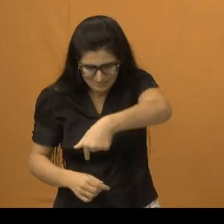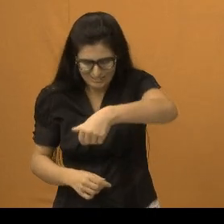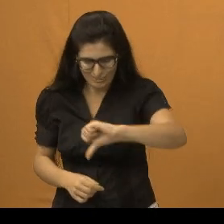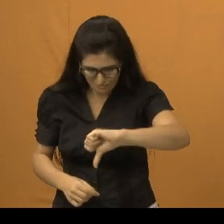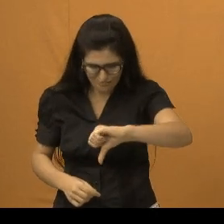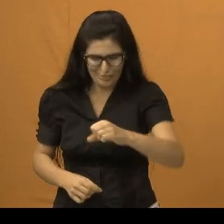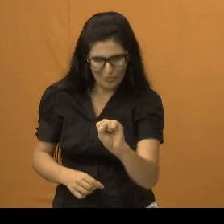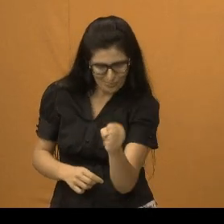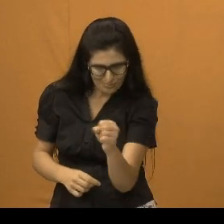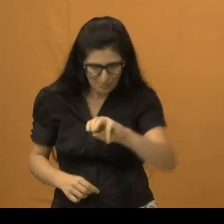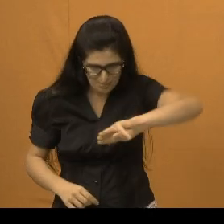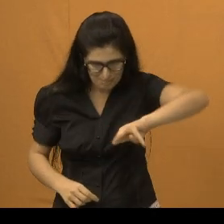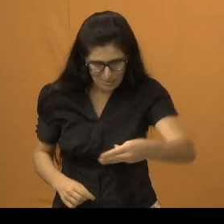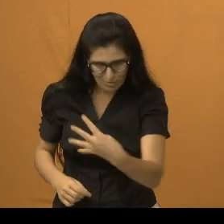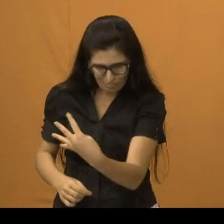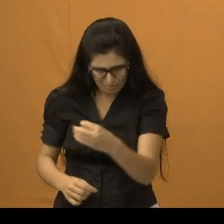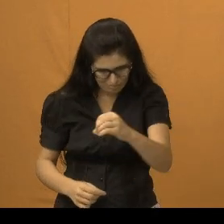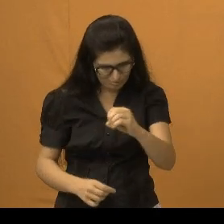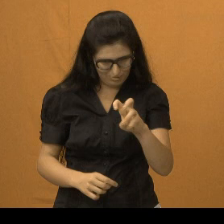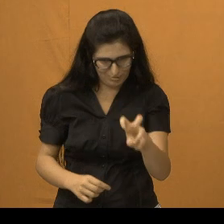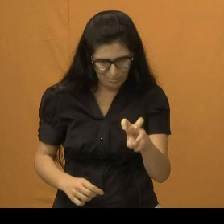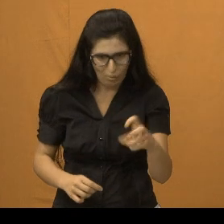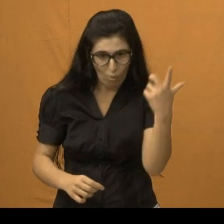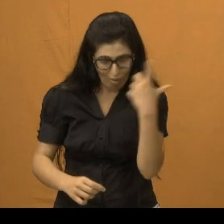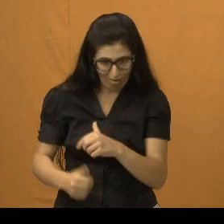798.405, na qual foi realizado